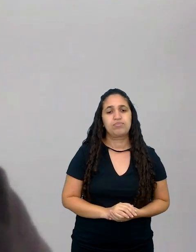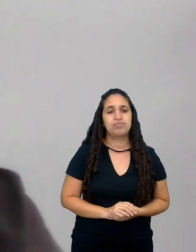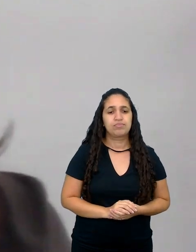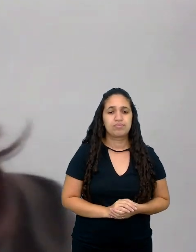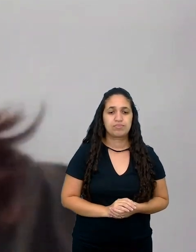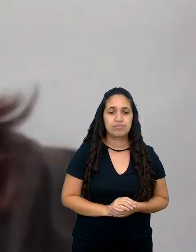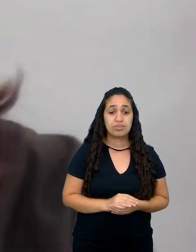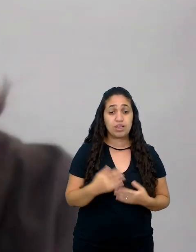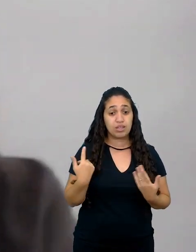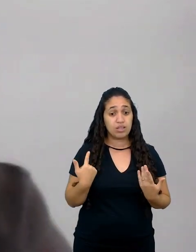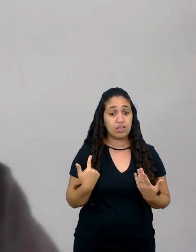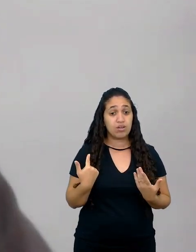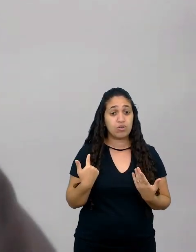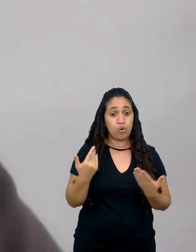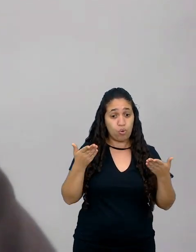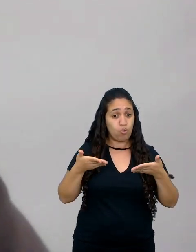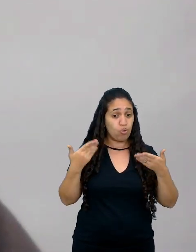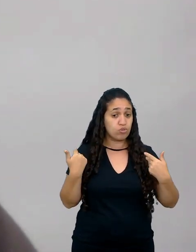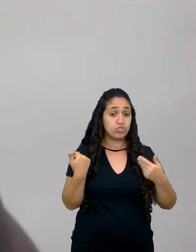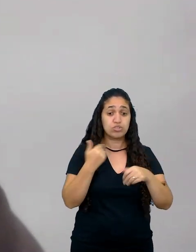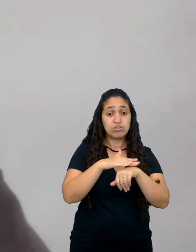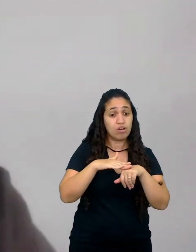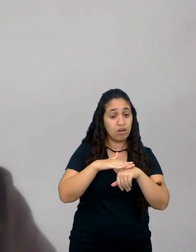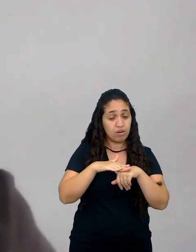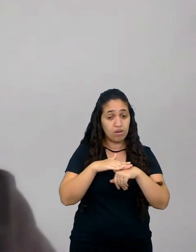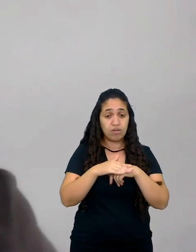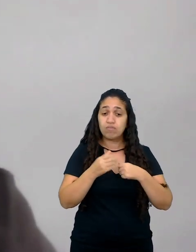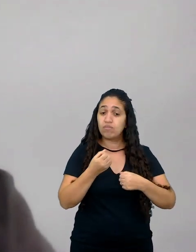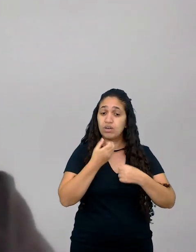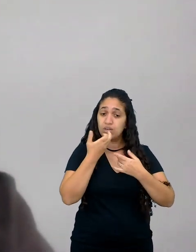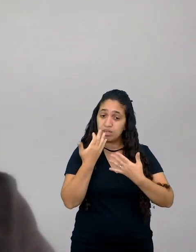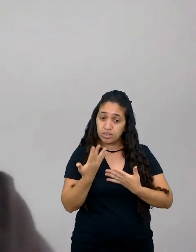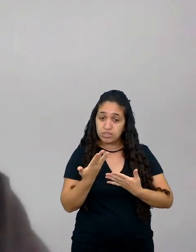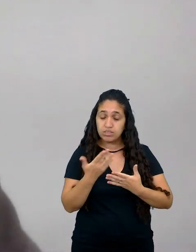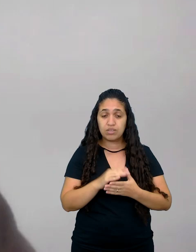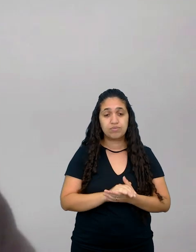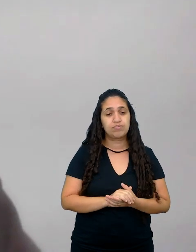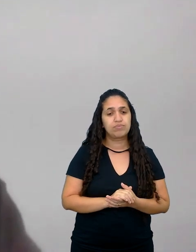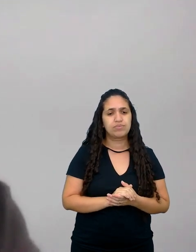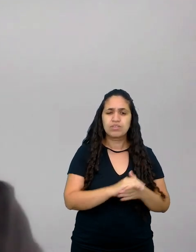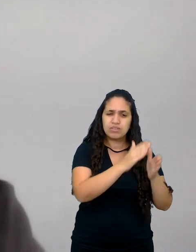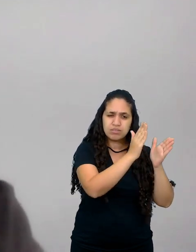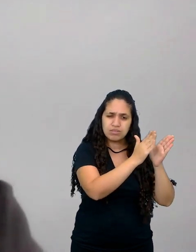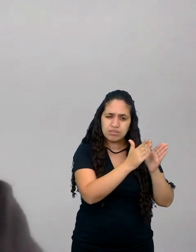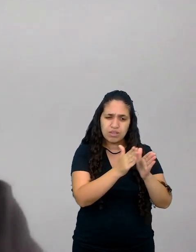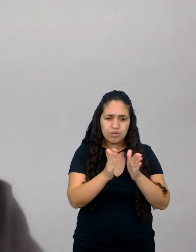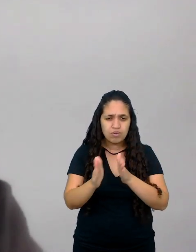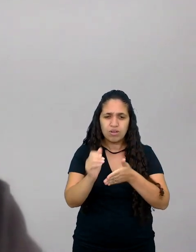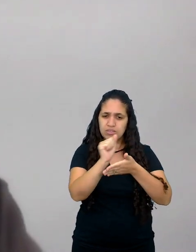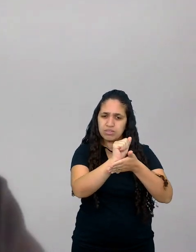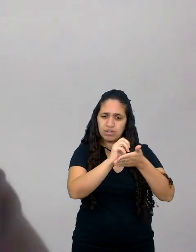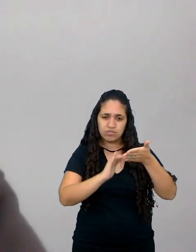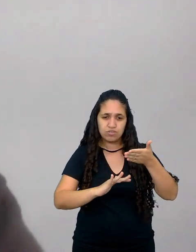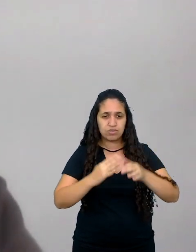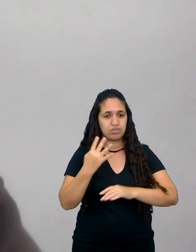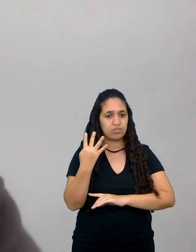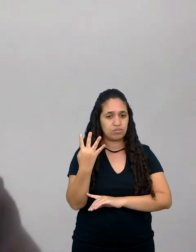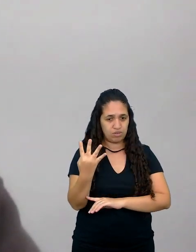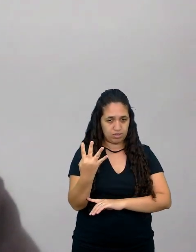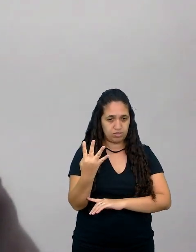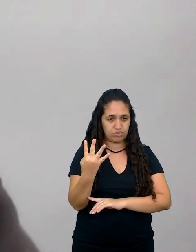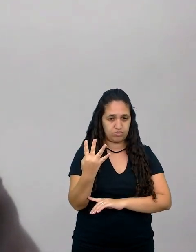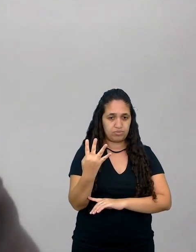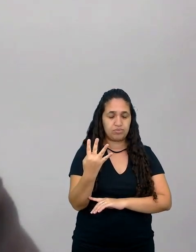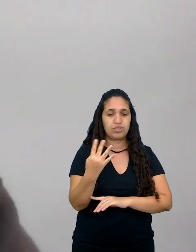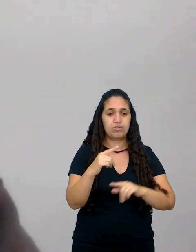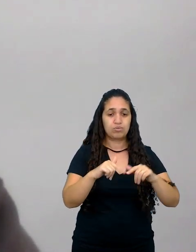Na nossa conversa de hoje, nós vamos falar da sequência de atividades 4 do